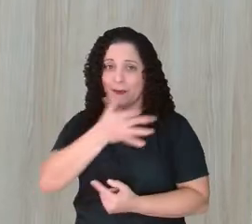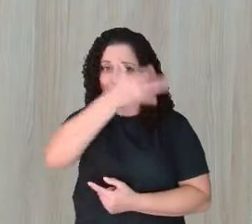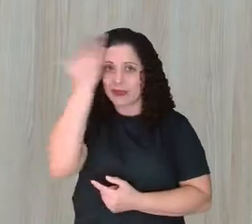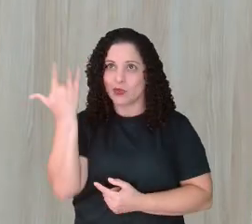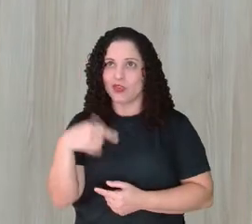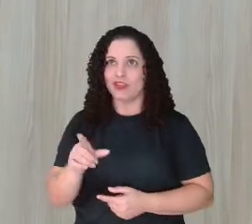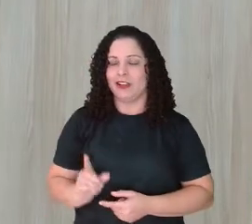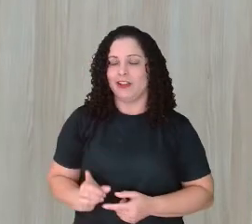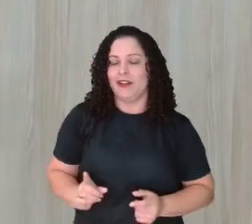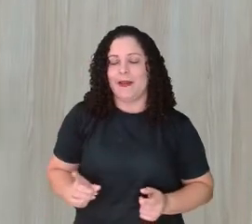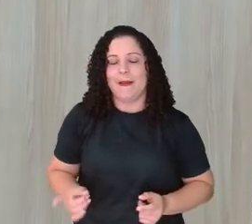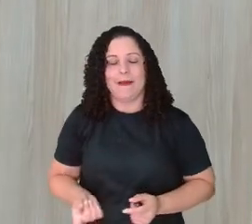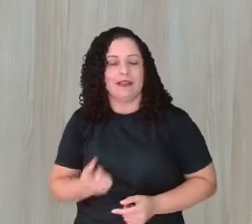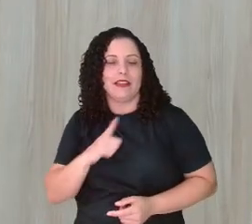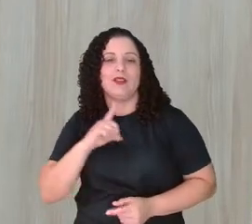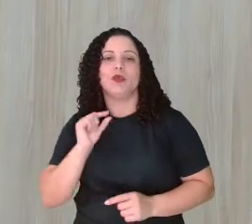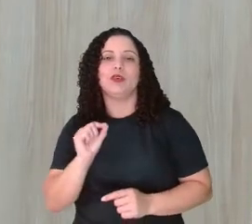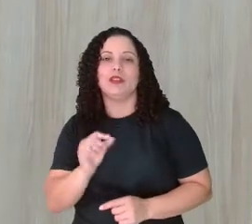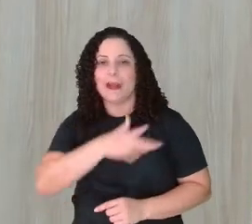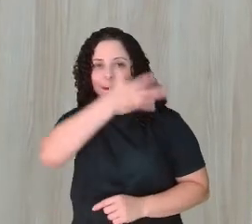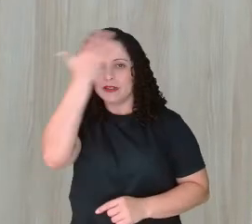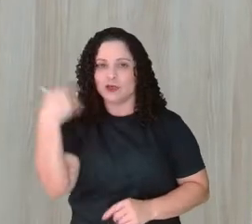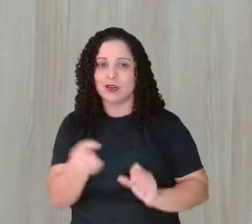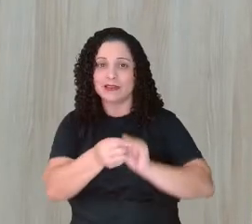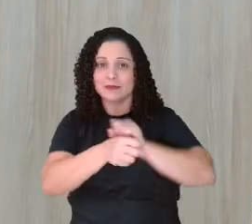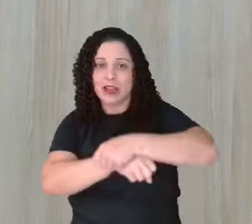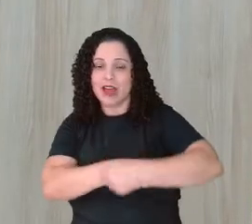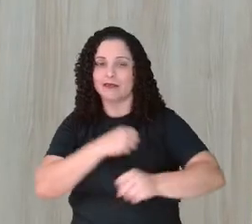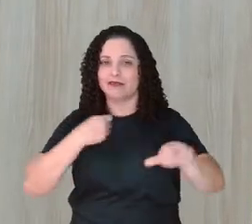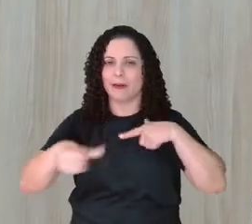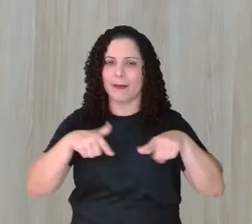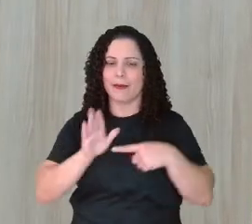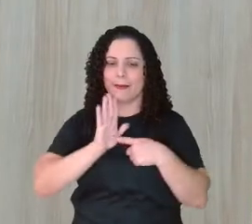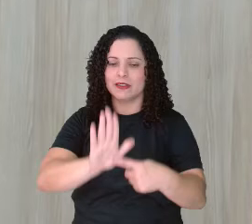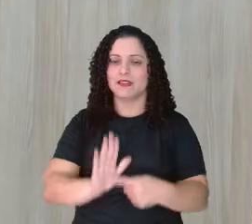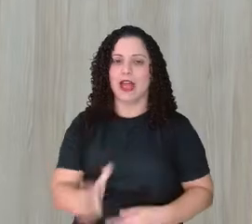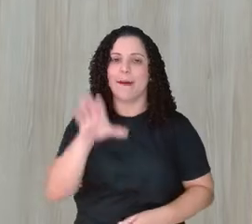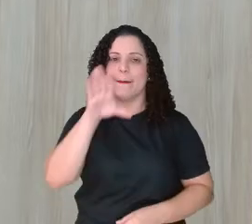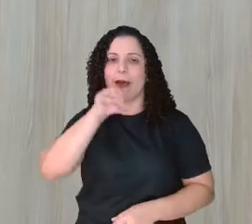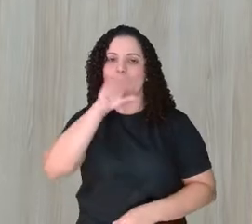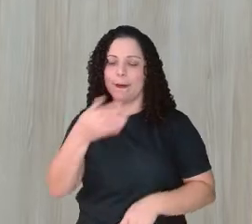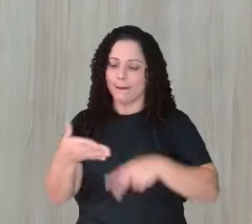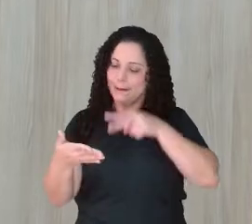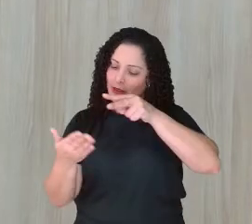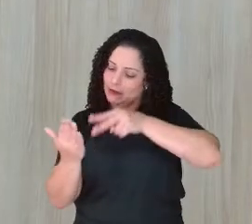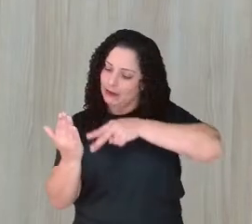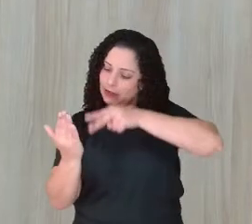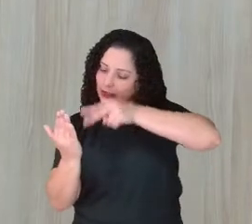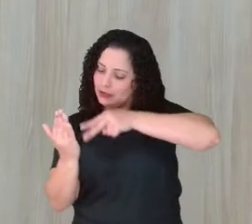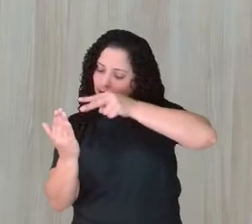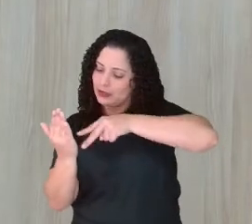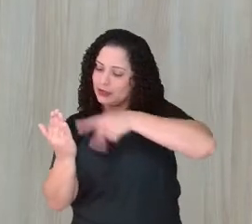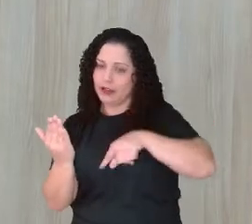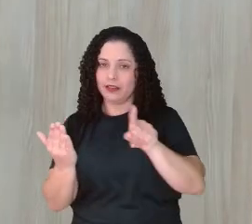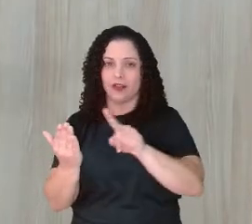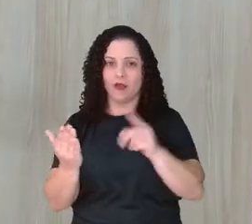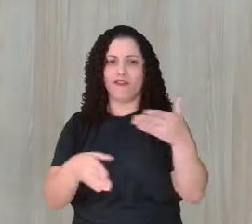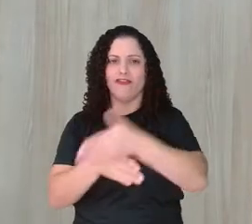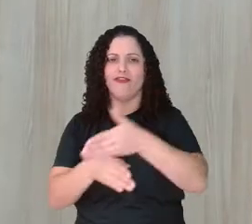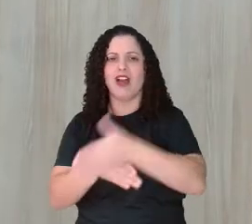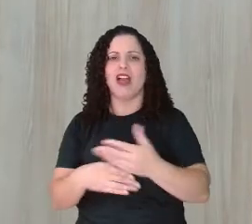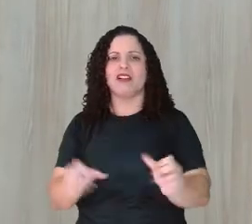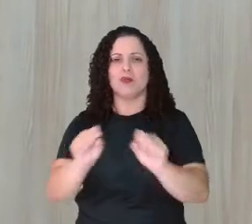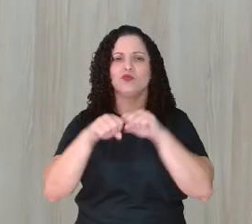na hora do seminário lendo a fala. Isso não é oralidade. Então, quando você vai para o seminário, para um debate, para uma